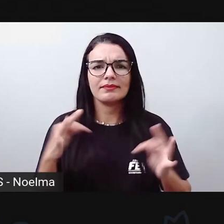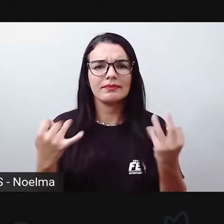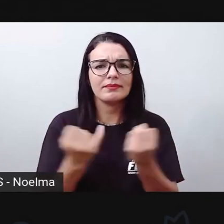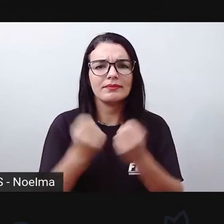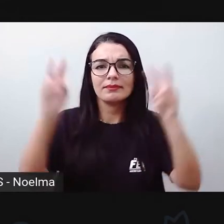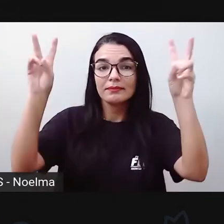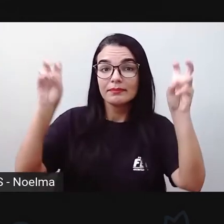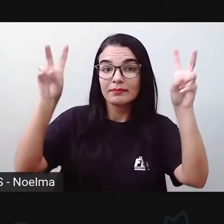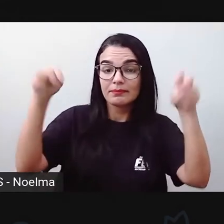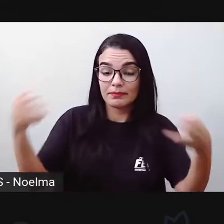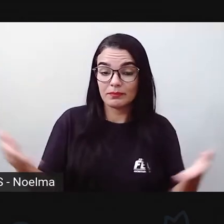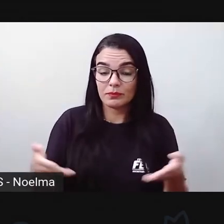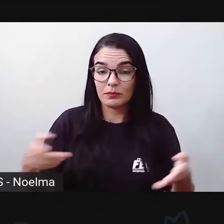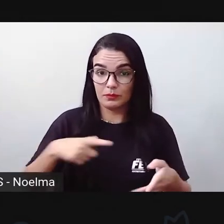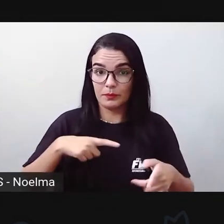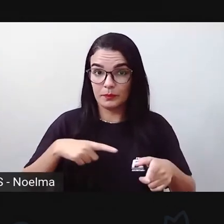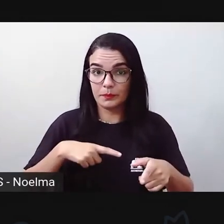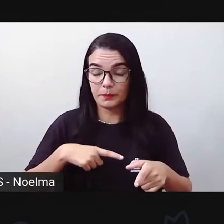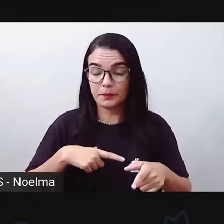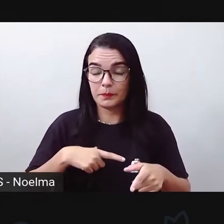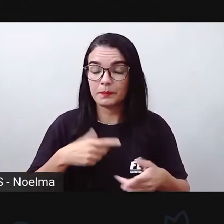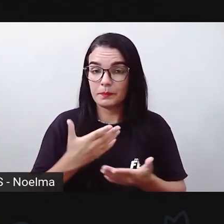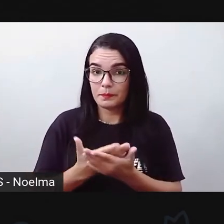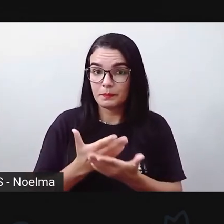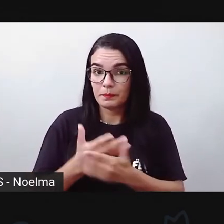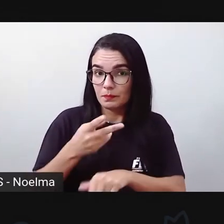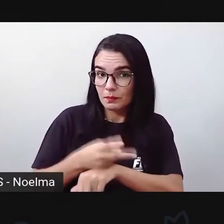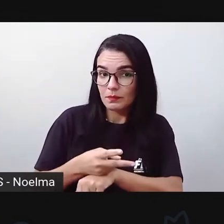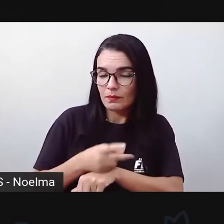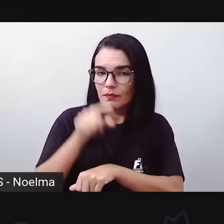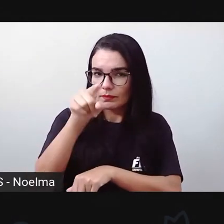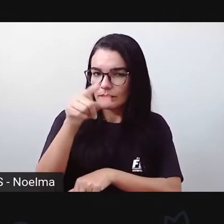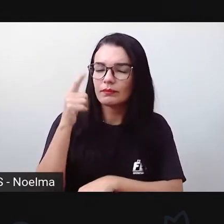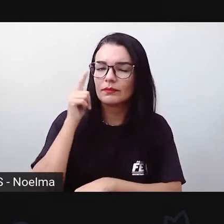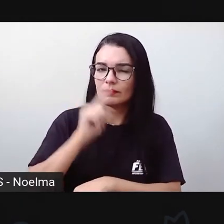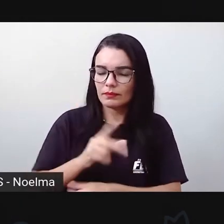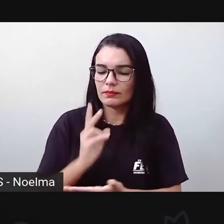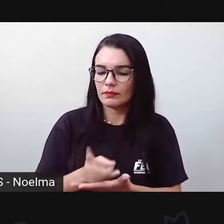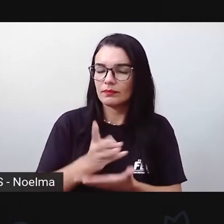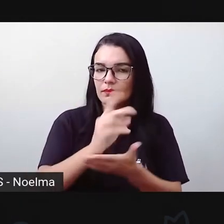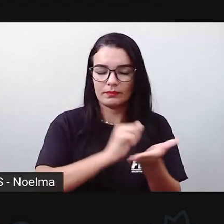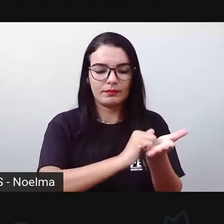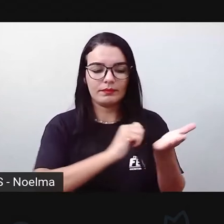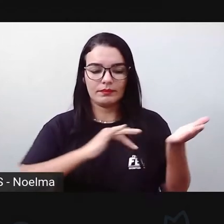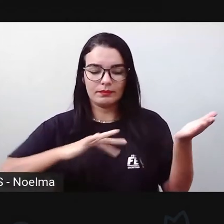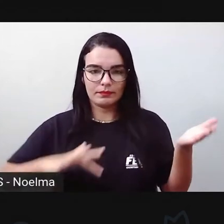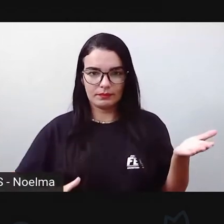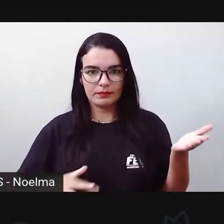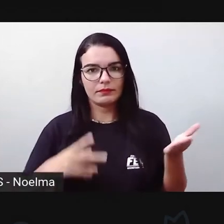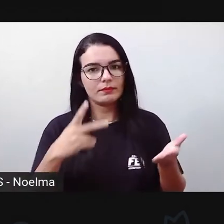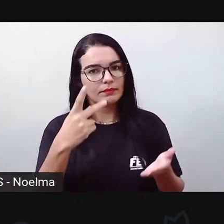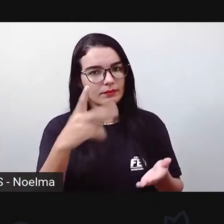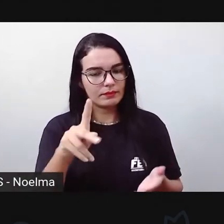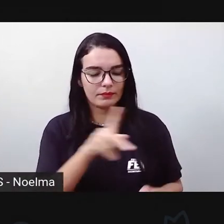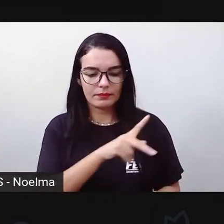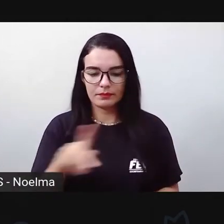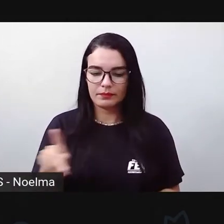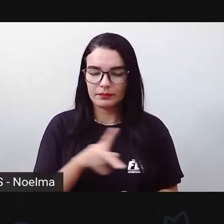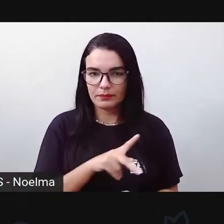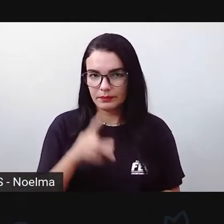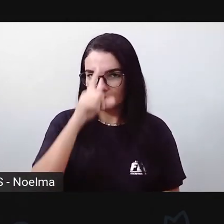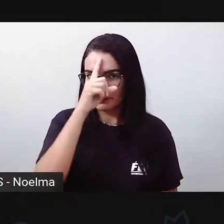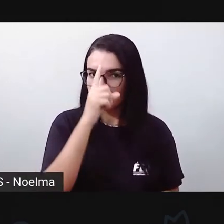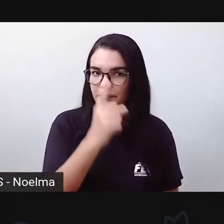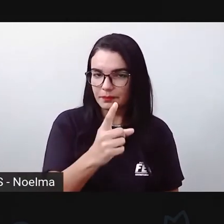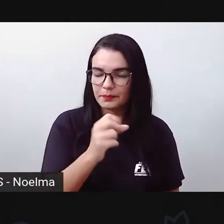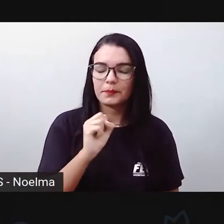que nós iremos trabalhar nesta videoaula, você consiga dar continuidade às atividades que estão sendo preparadas para